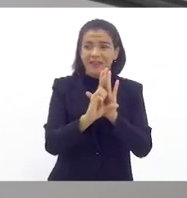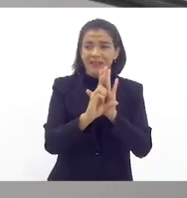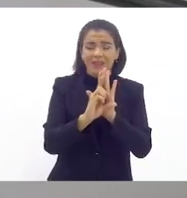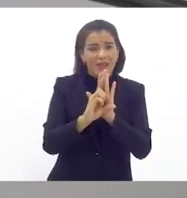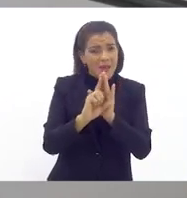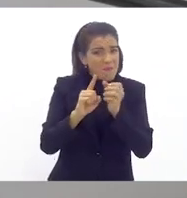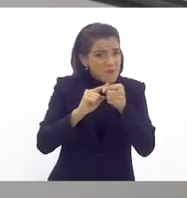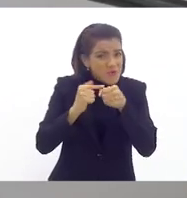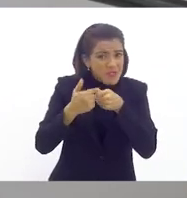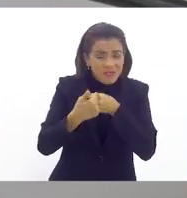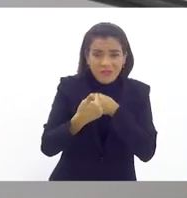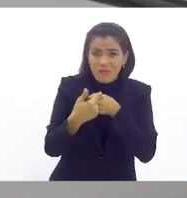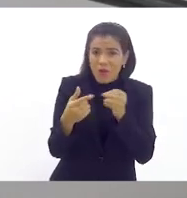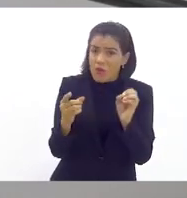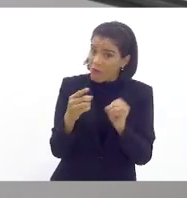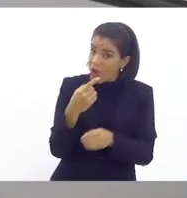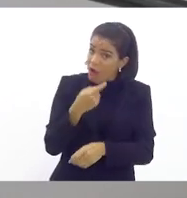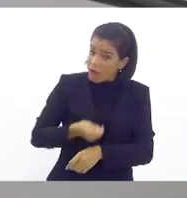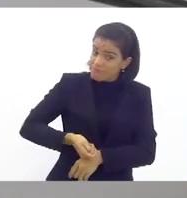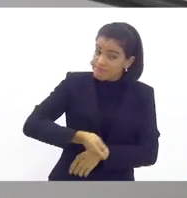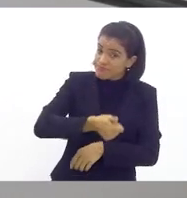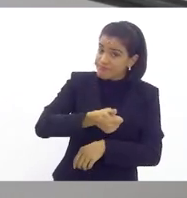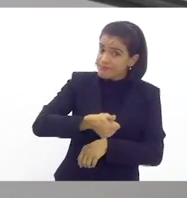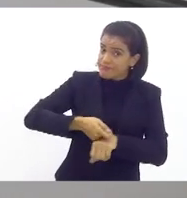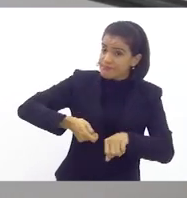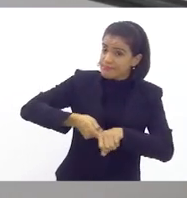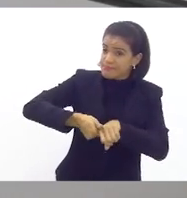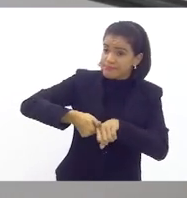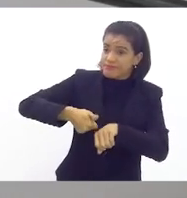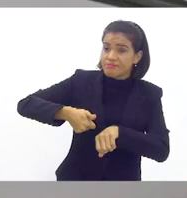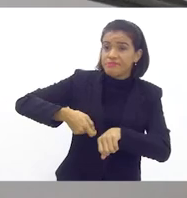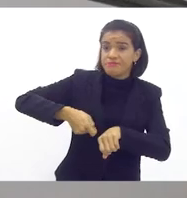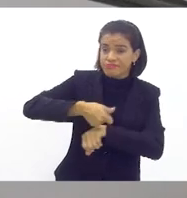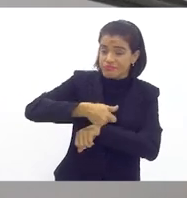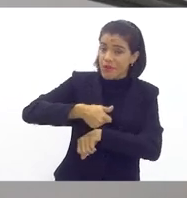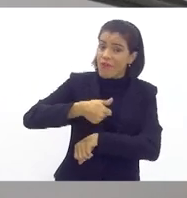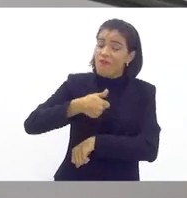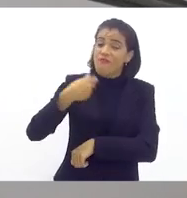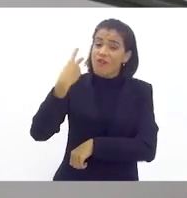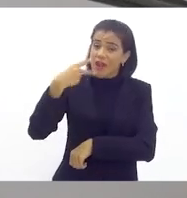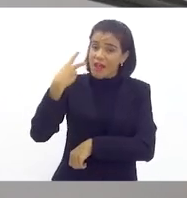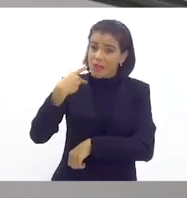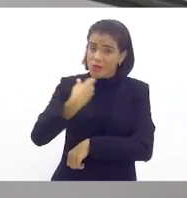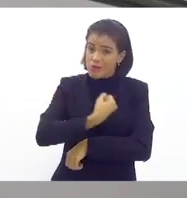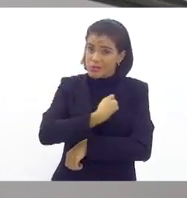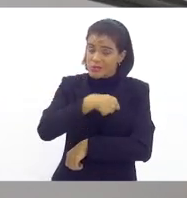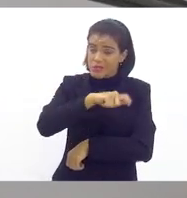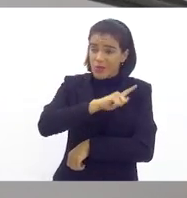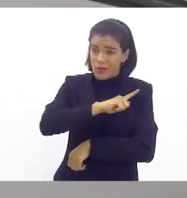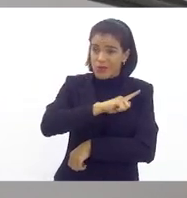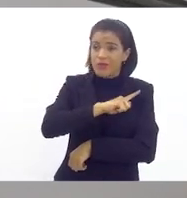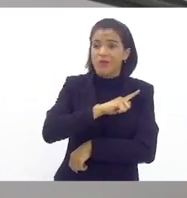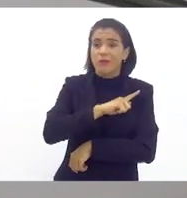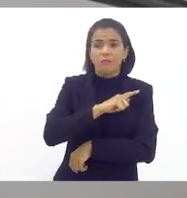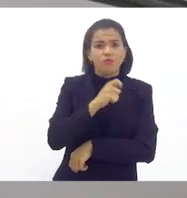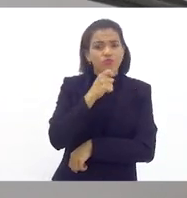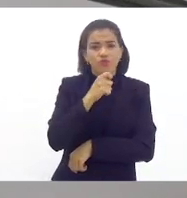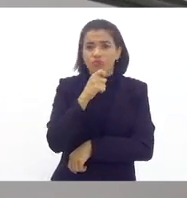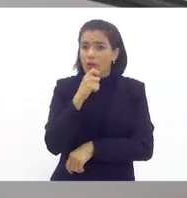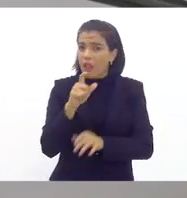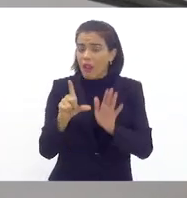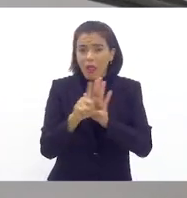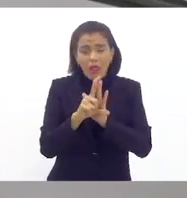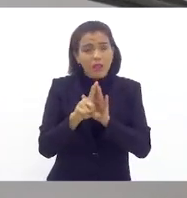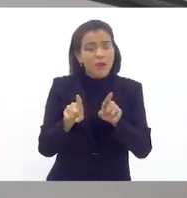municipais. Está aí uma dica para o nosso vereador lá de São Gonçalo. Não tem nem nas leis municipais e nem